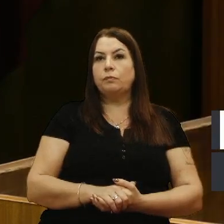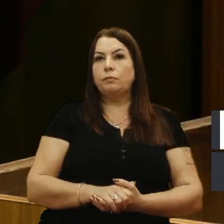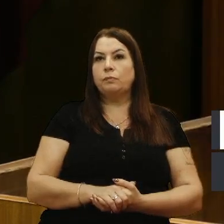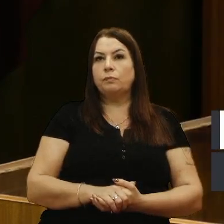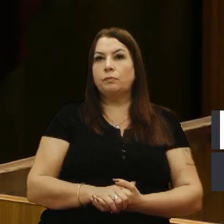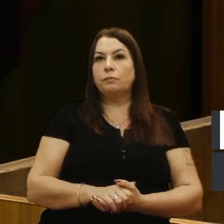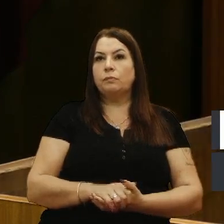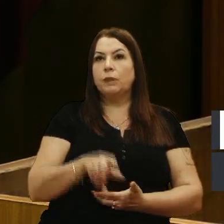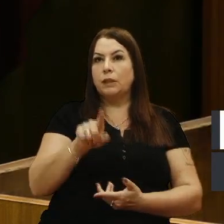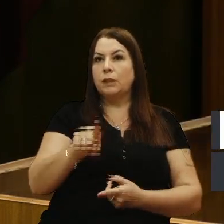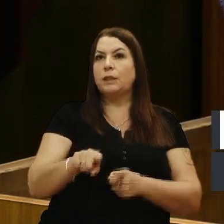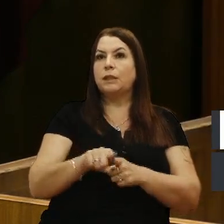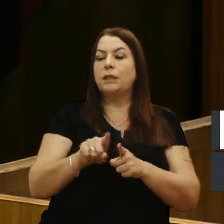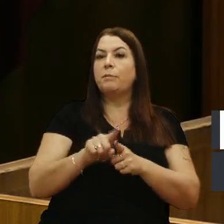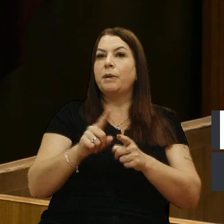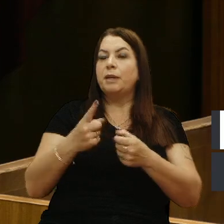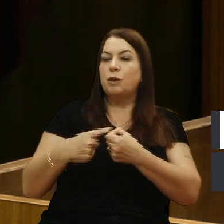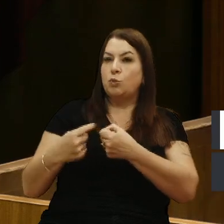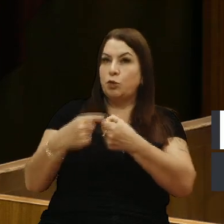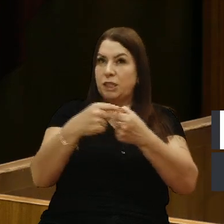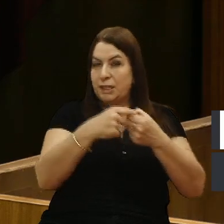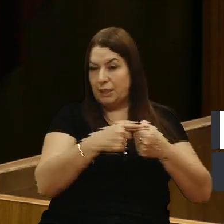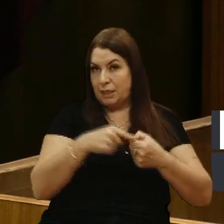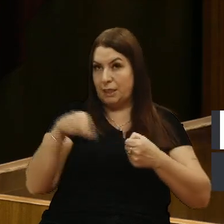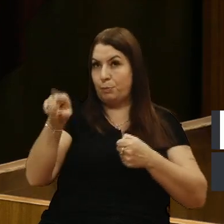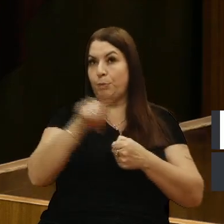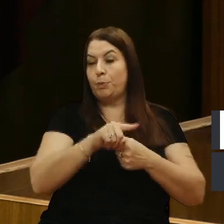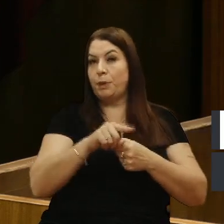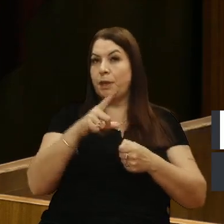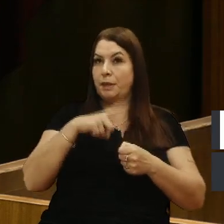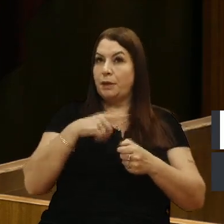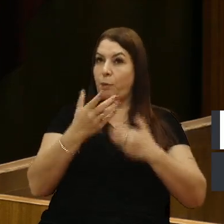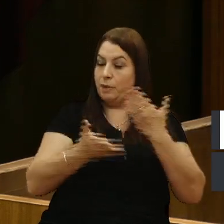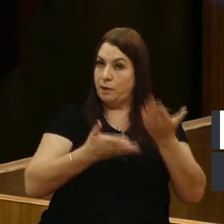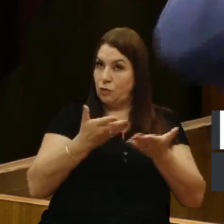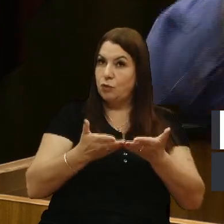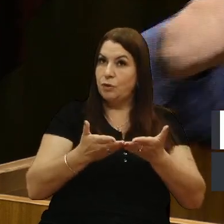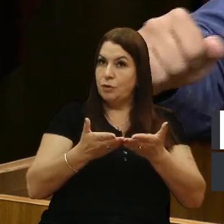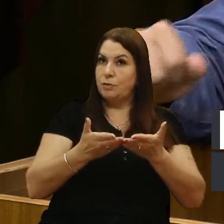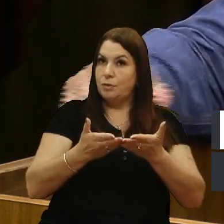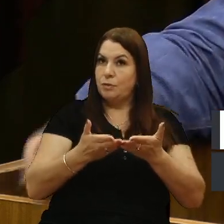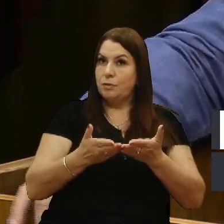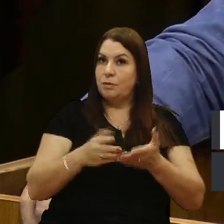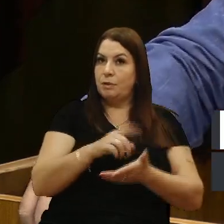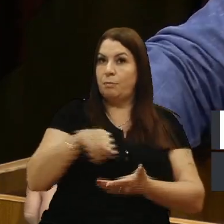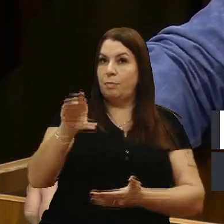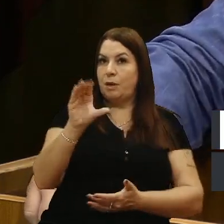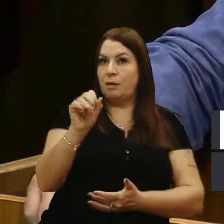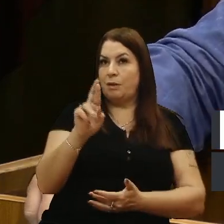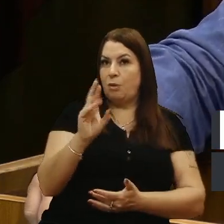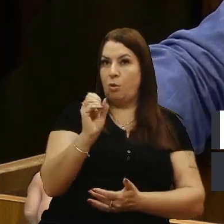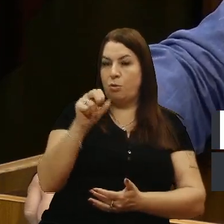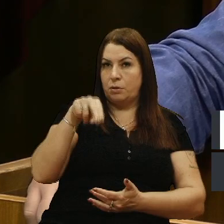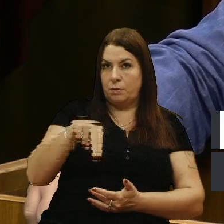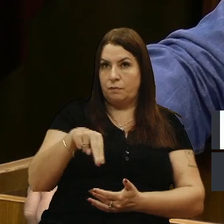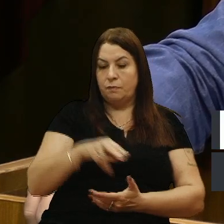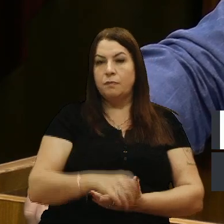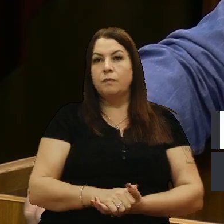da população dos municípios que são atendidos pela GE Corsã.